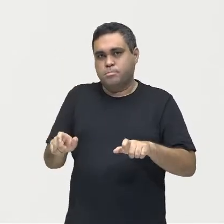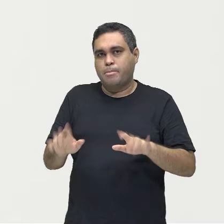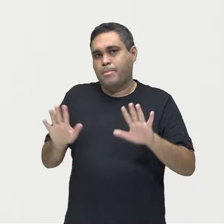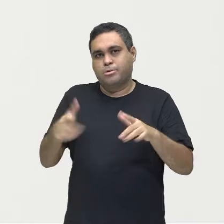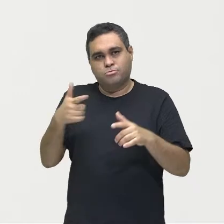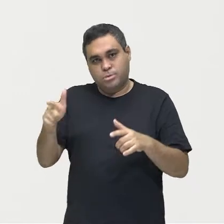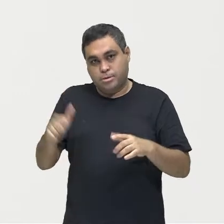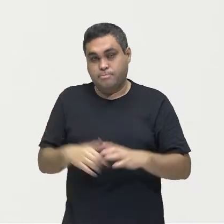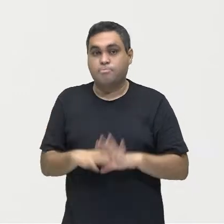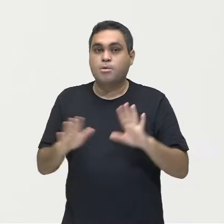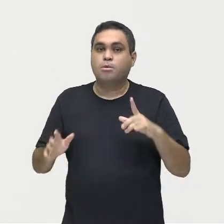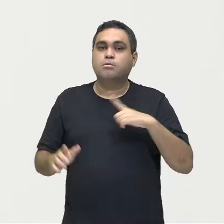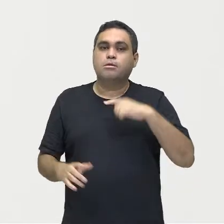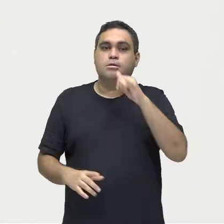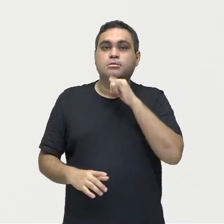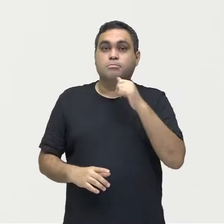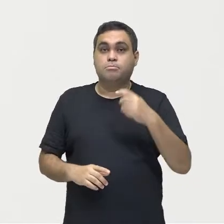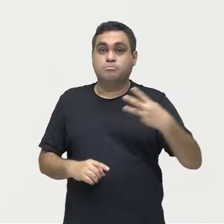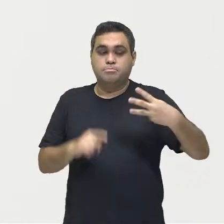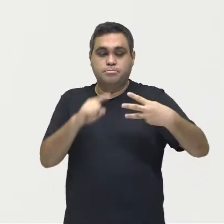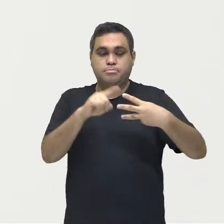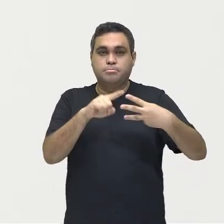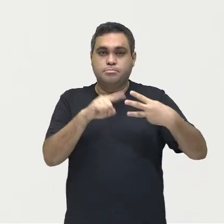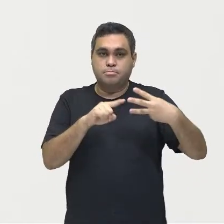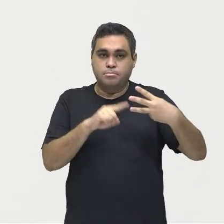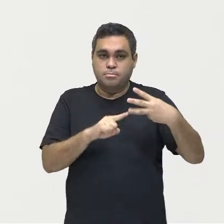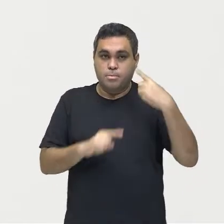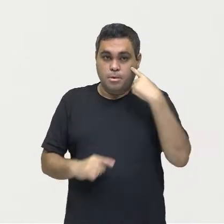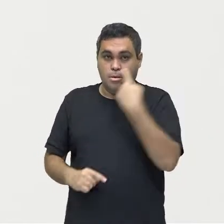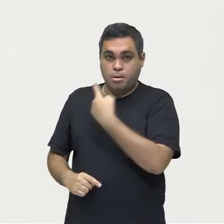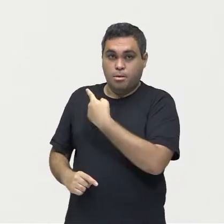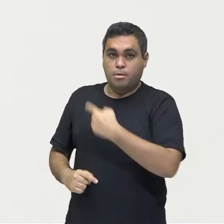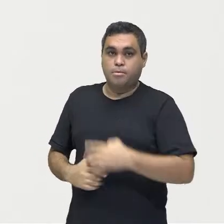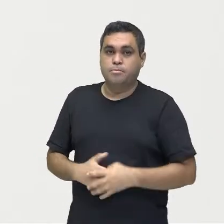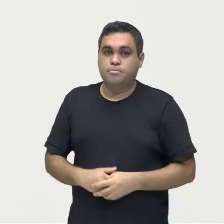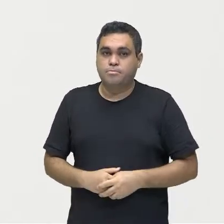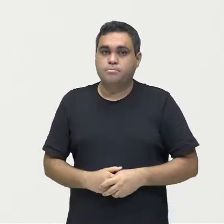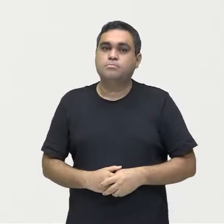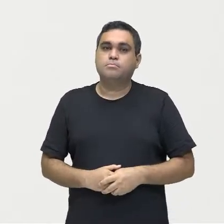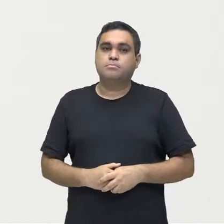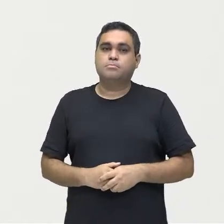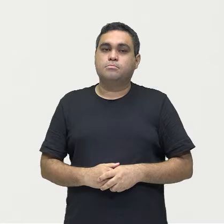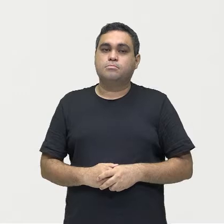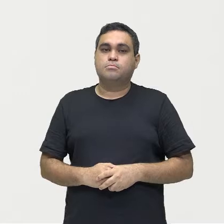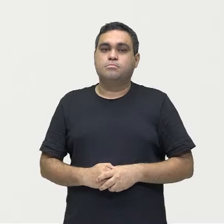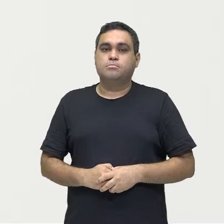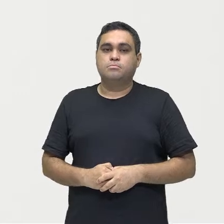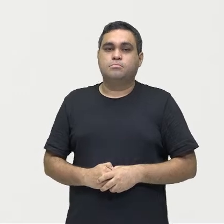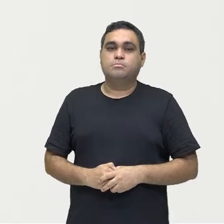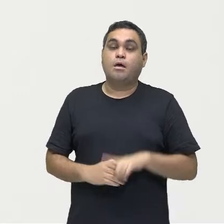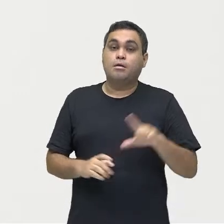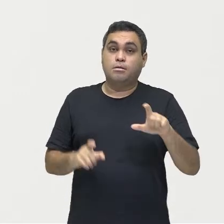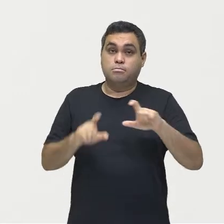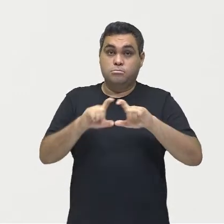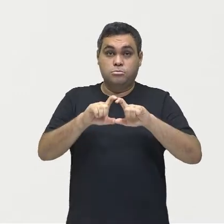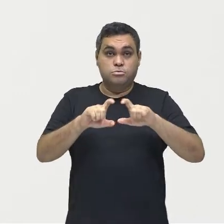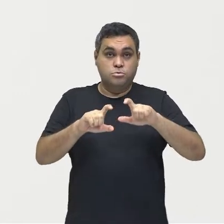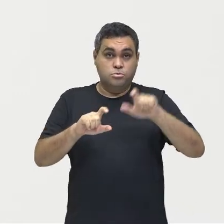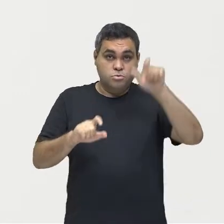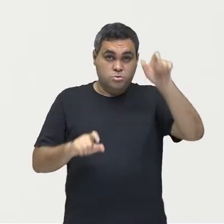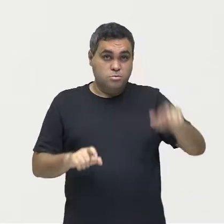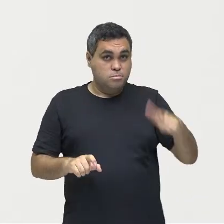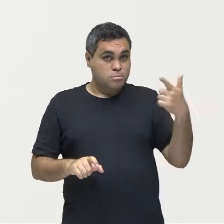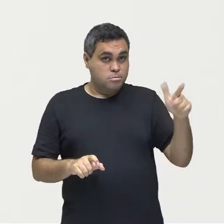exemplos. Veja, sujeito não existe, aqui ó, sujeito inexistente, oração sem sujeito. E estas orações aqui